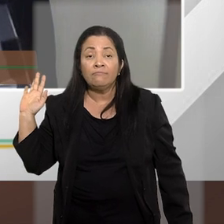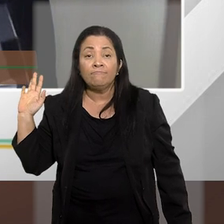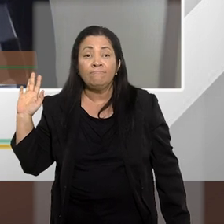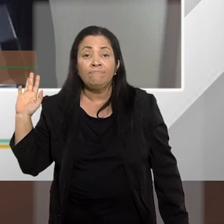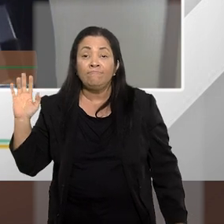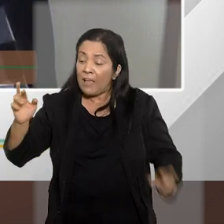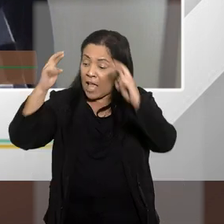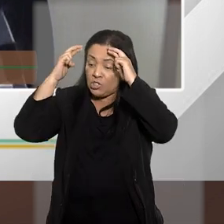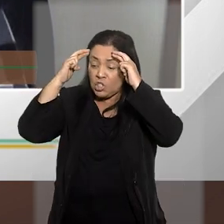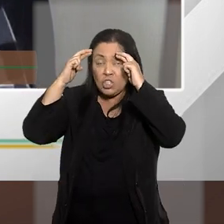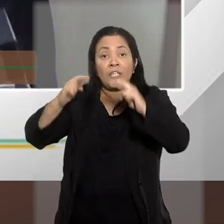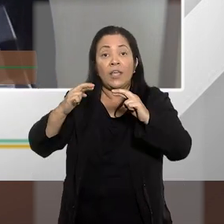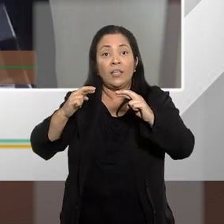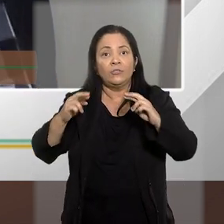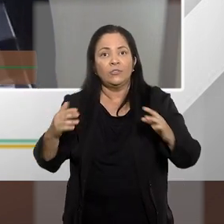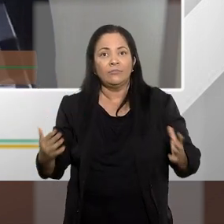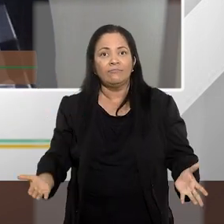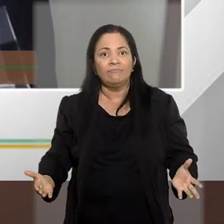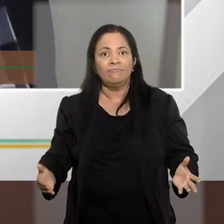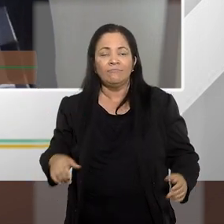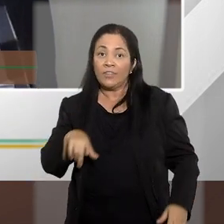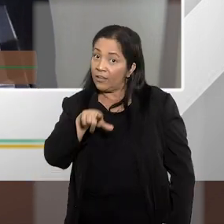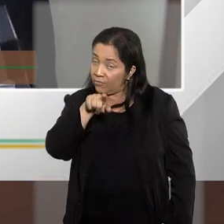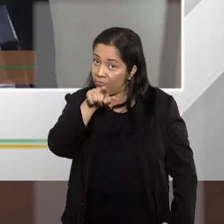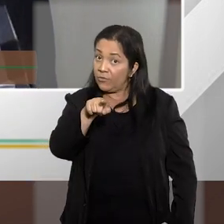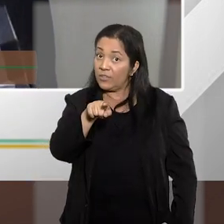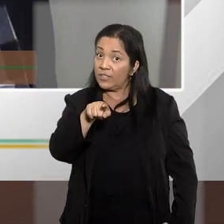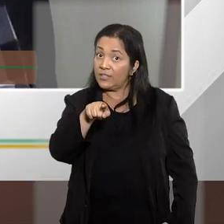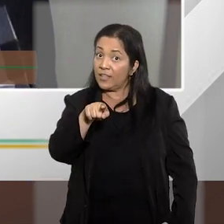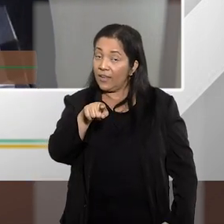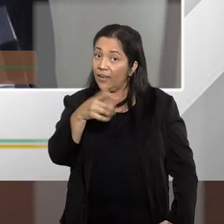direito digno, é o que você espera